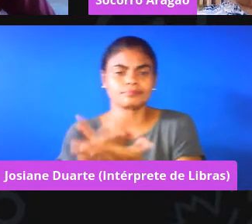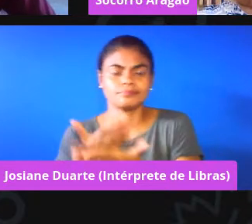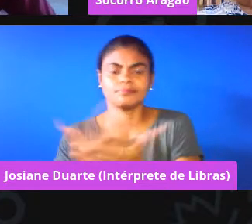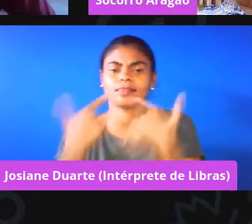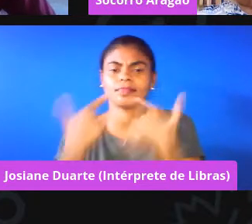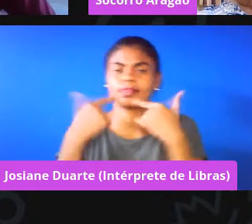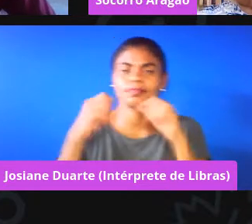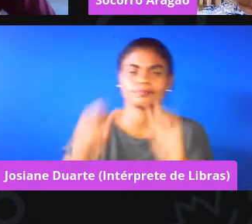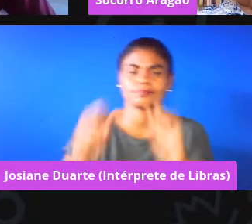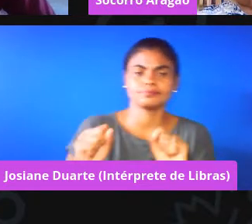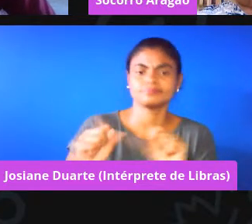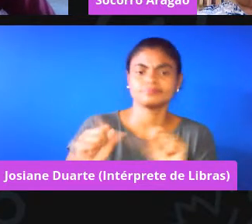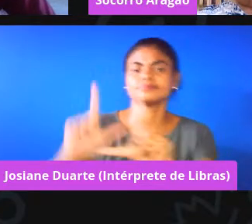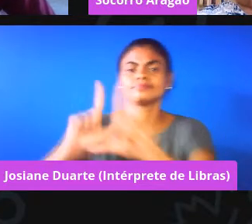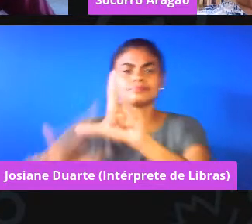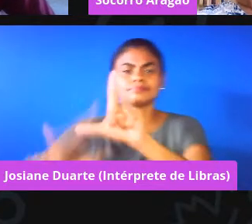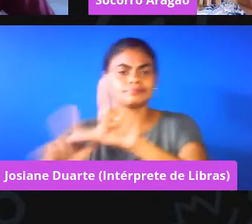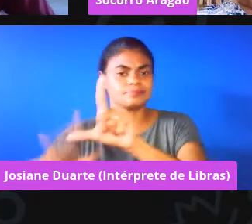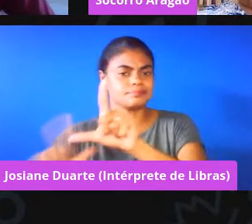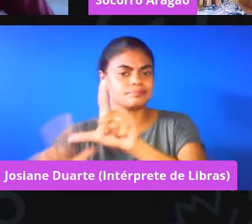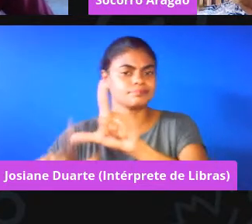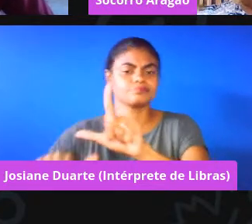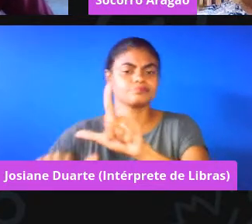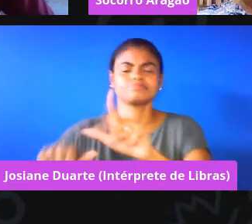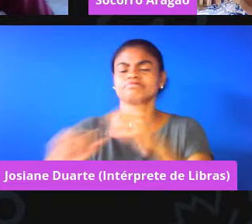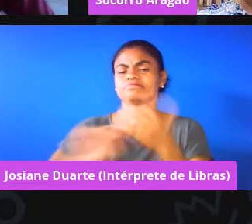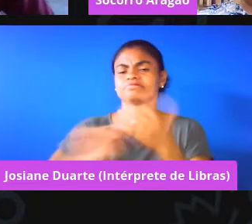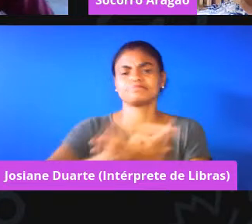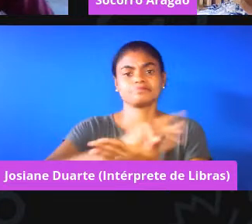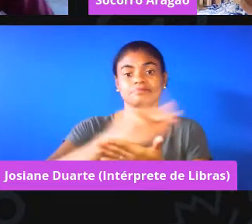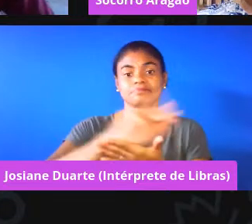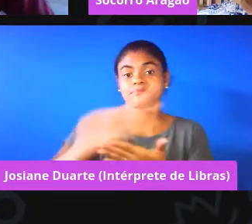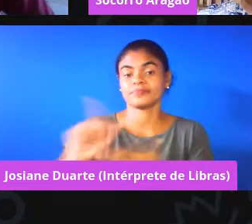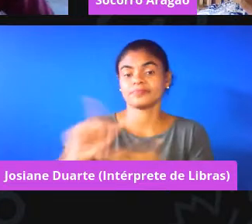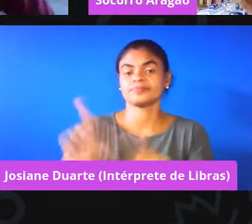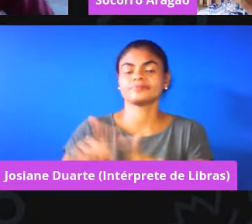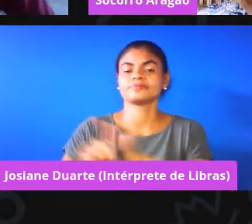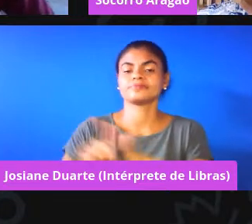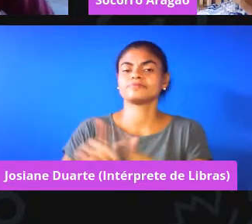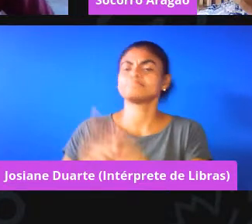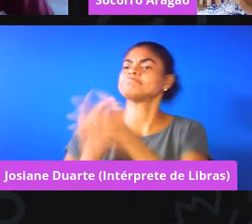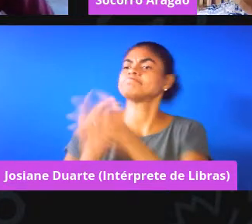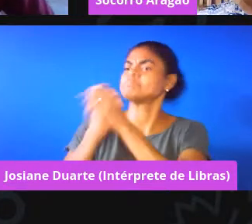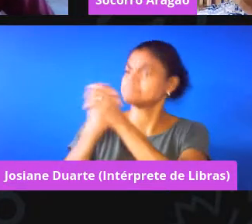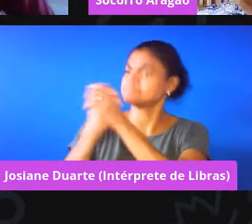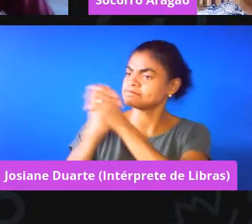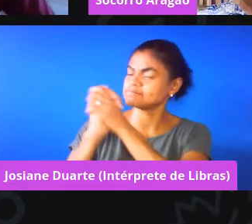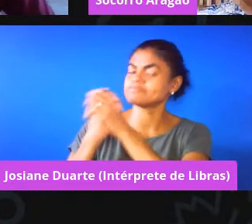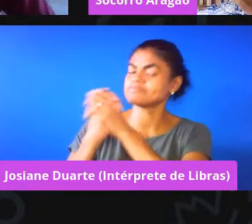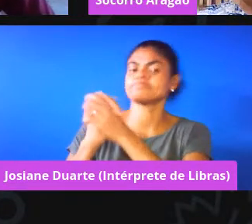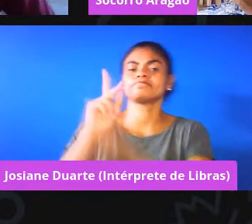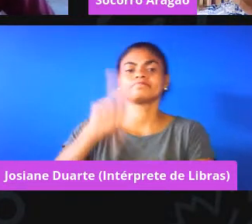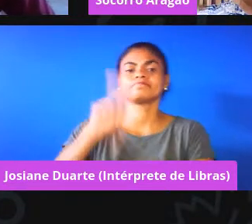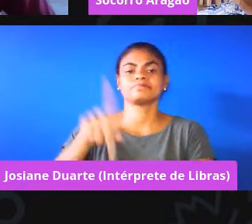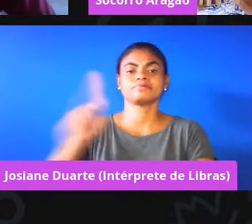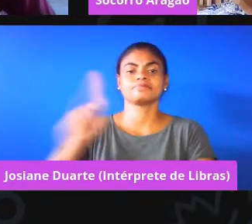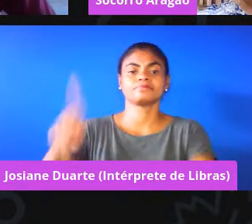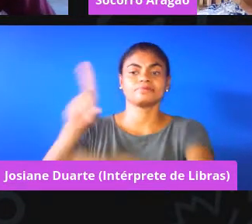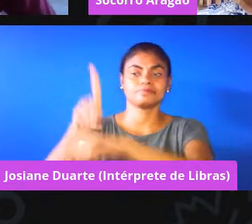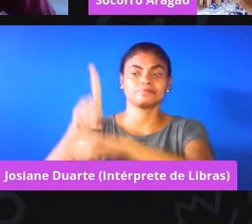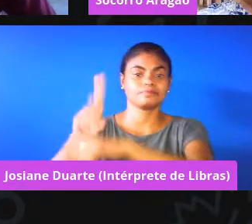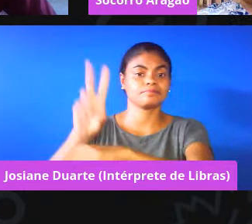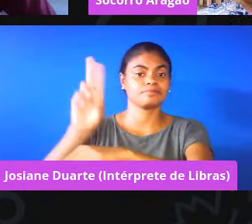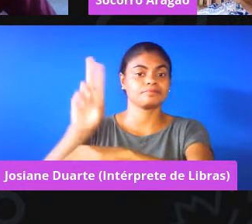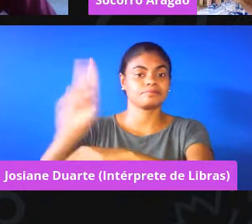linguísticas, e enfim. Eu cumprimento também a nossa palestrante, a professora doutora Maria do Socorro Aragão,